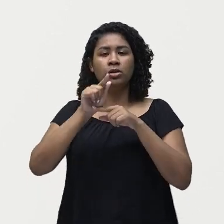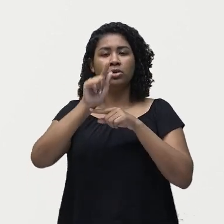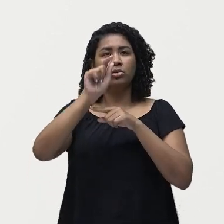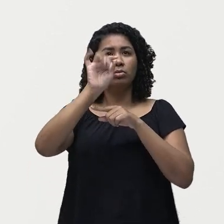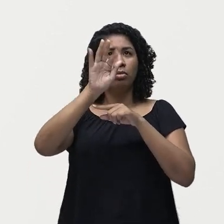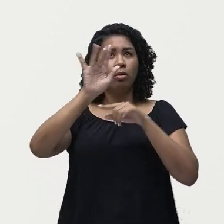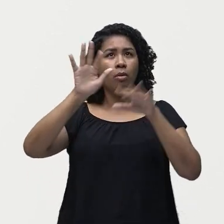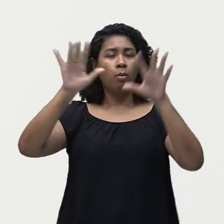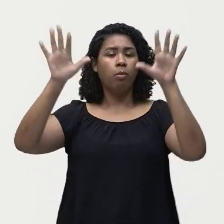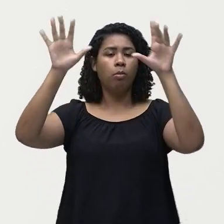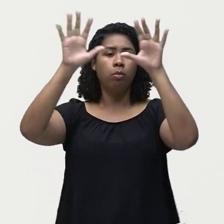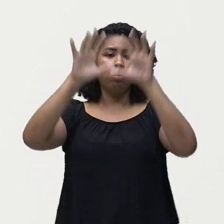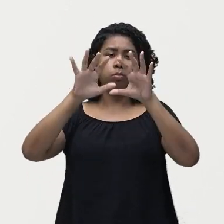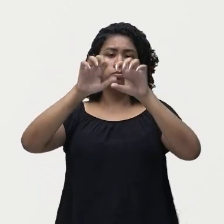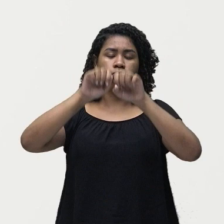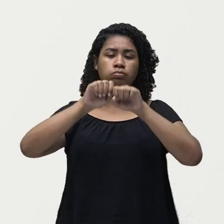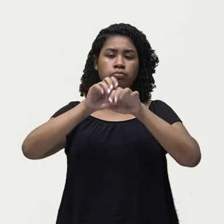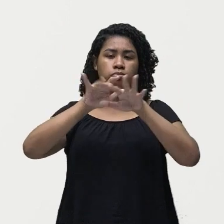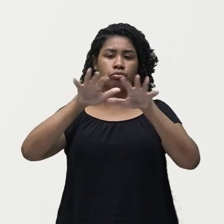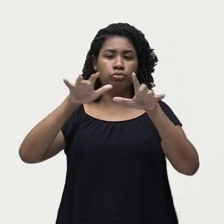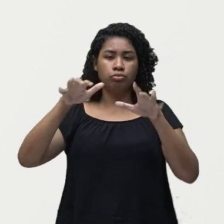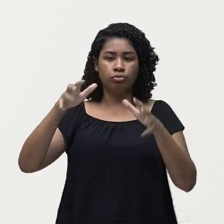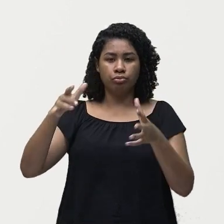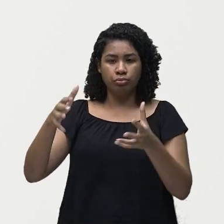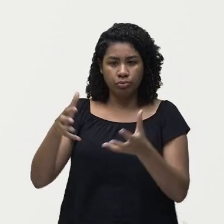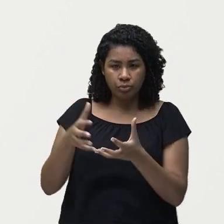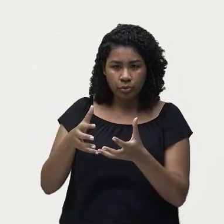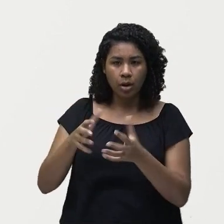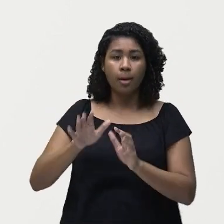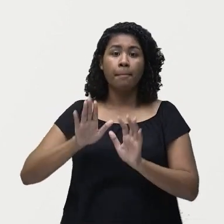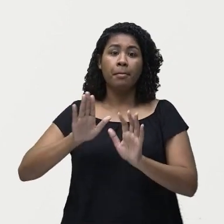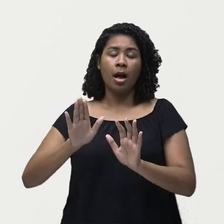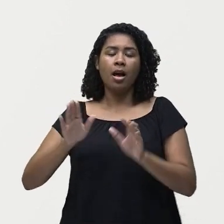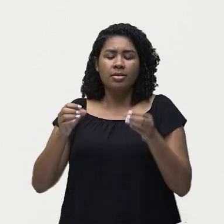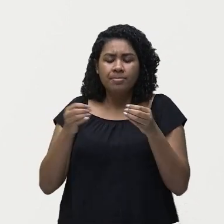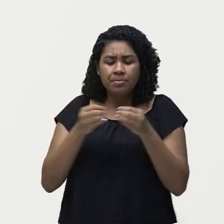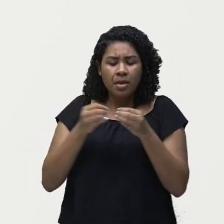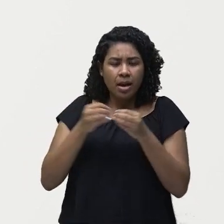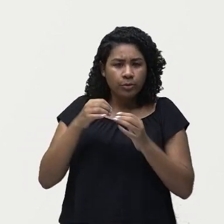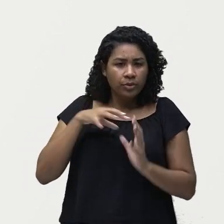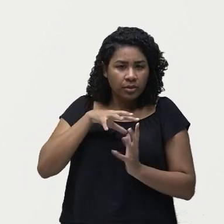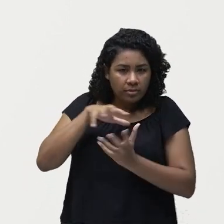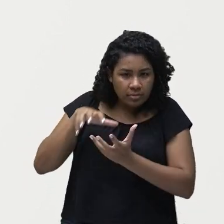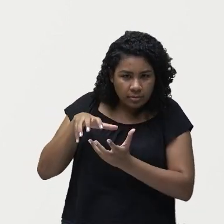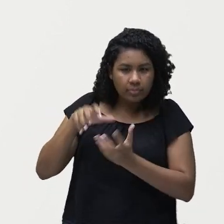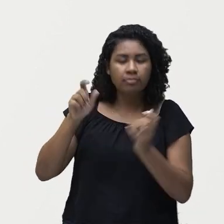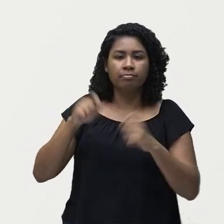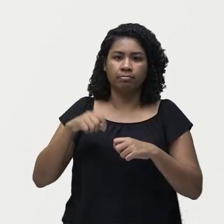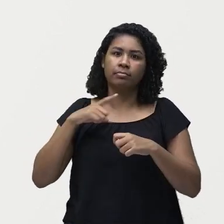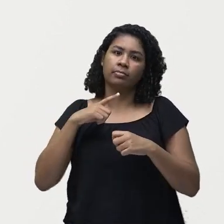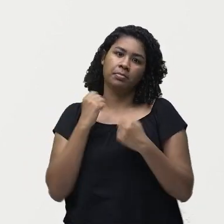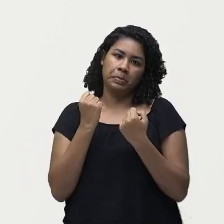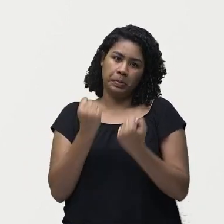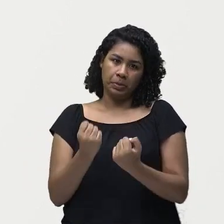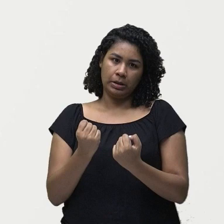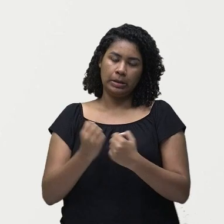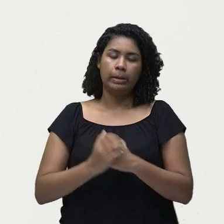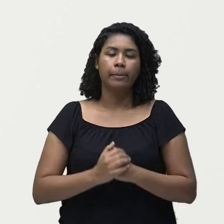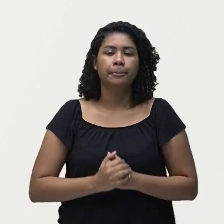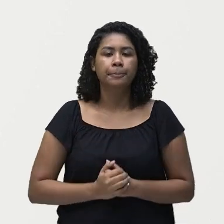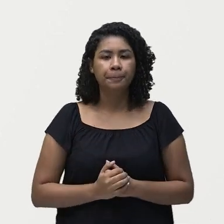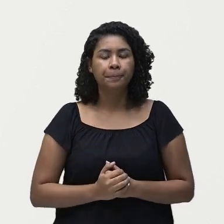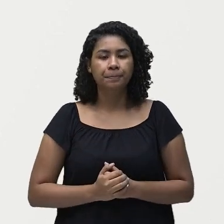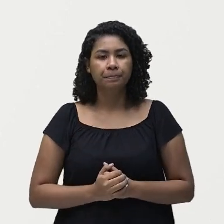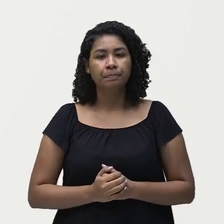quanto mais próximo da superfície, mais esse gás está concentrado, tá bom? E a estratosfera,